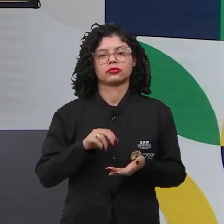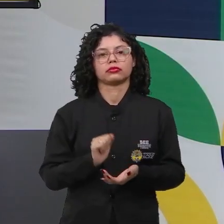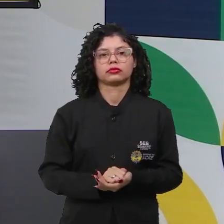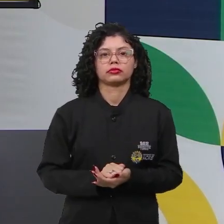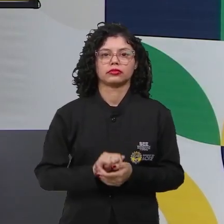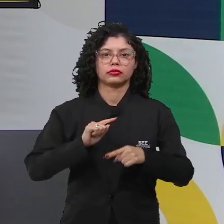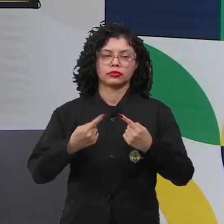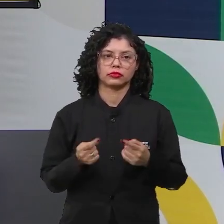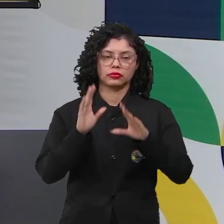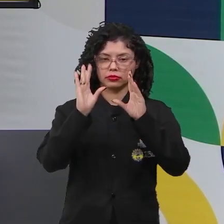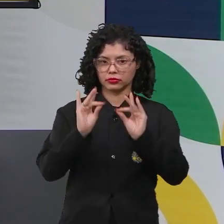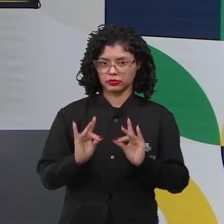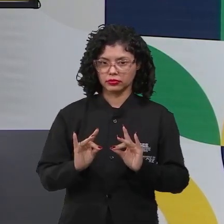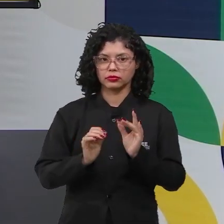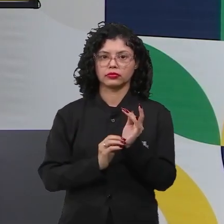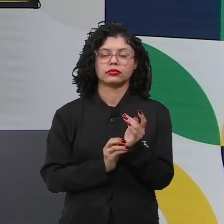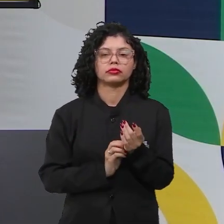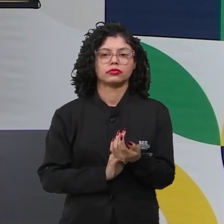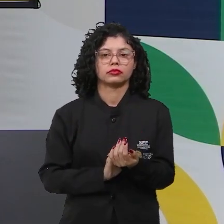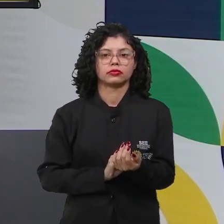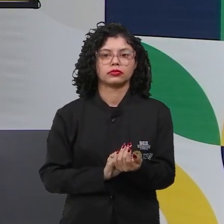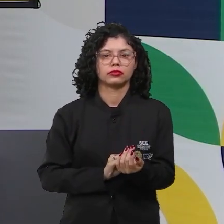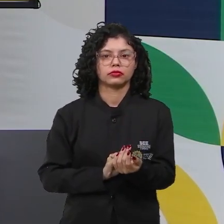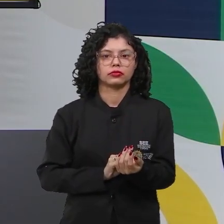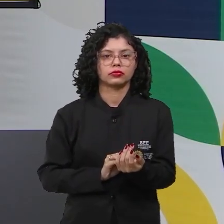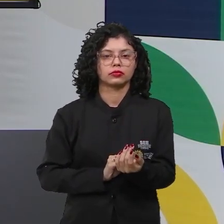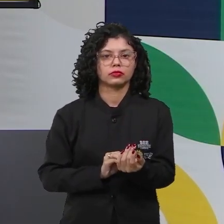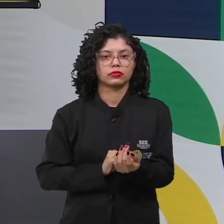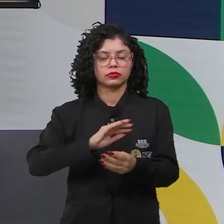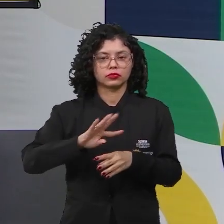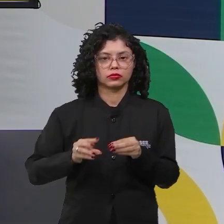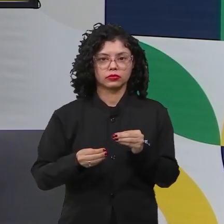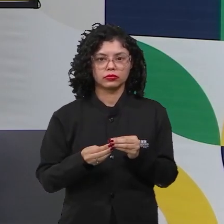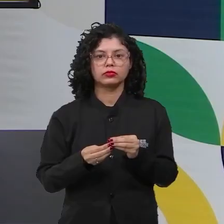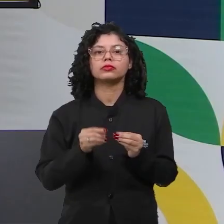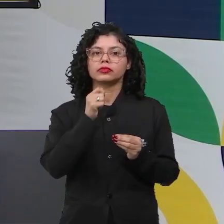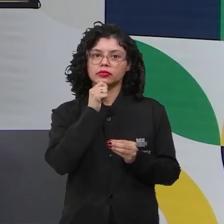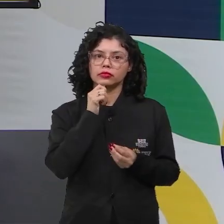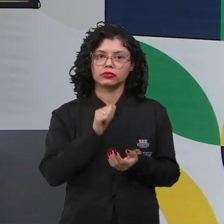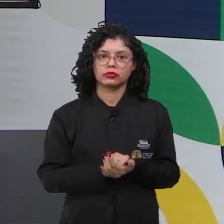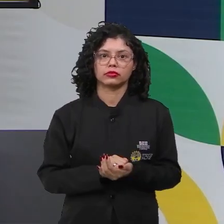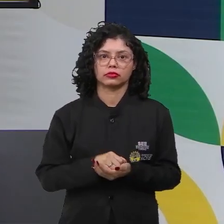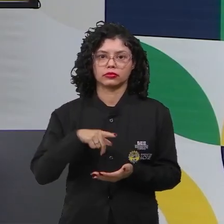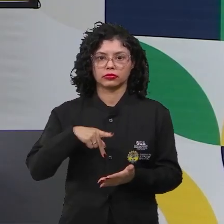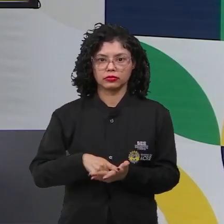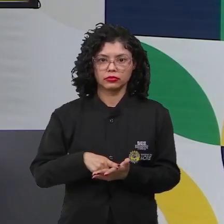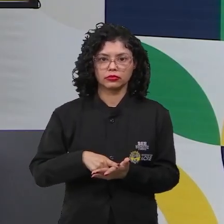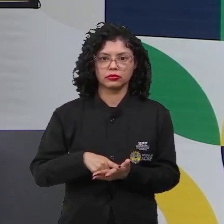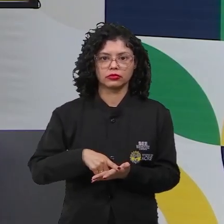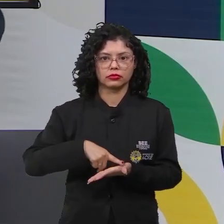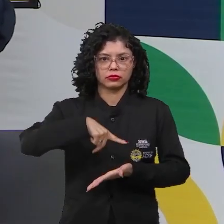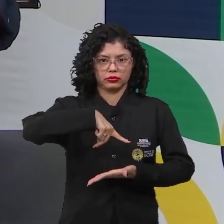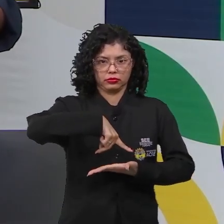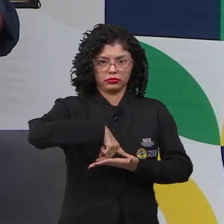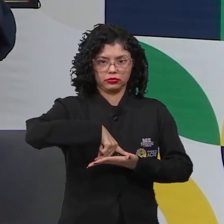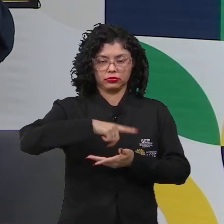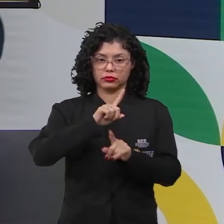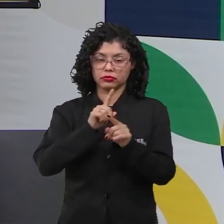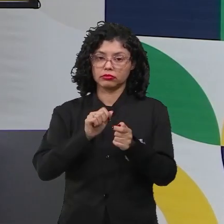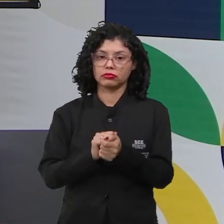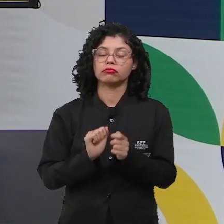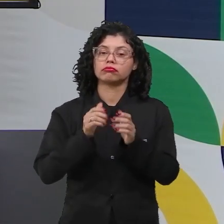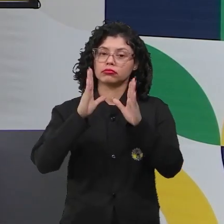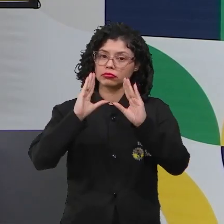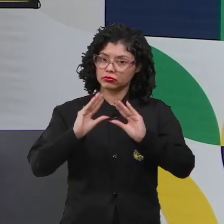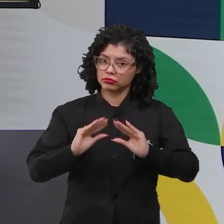É nessa dinâmica de tipo, se o movimento ele é muito complexo, fazer um espacate, a gente faz na amplitude que